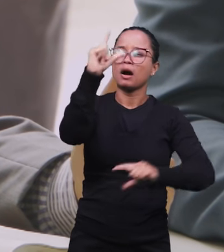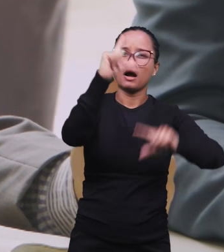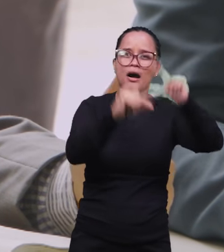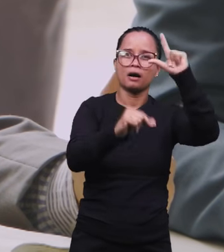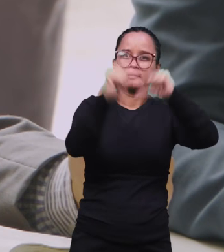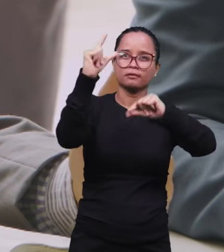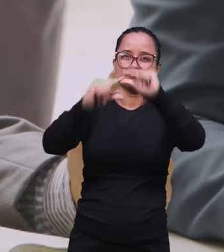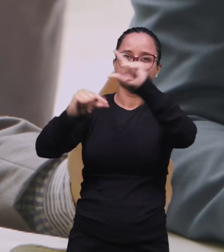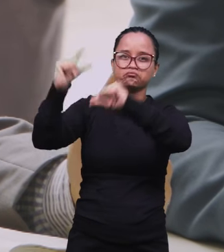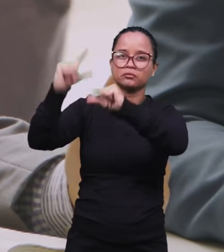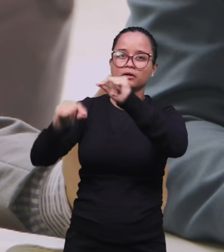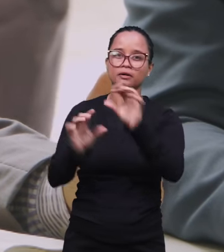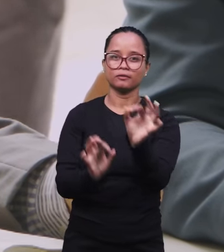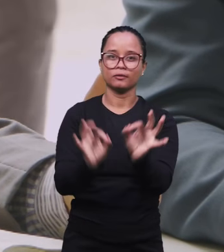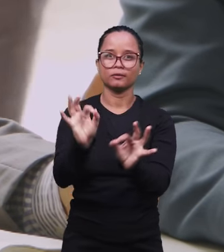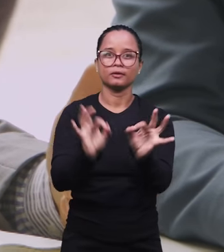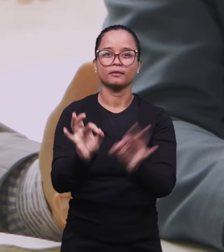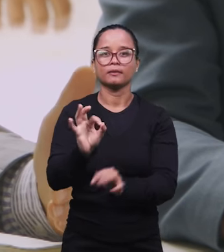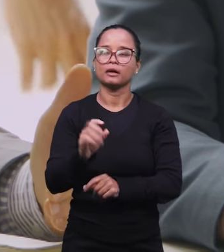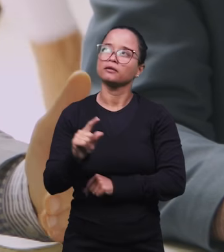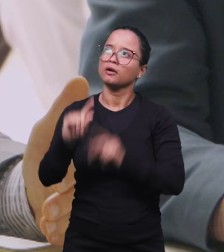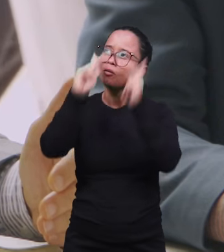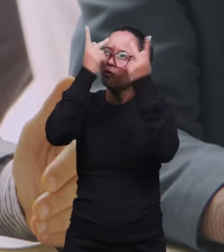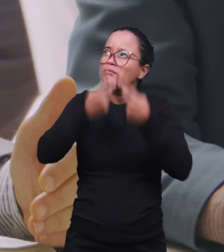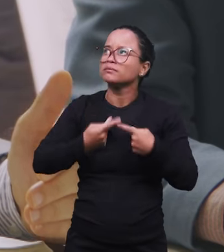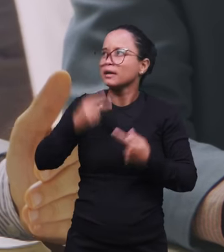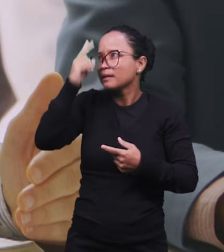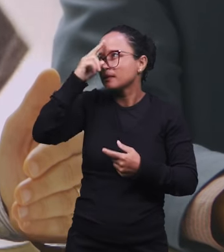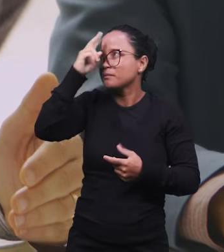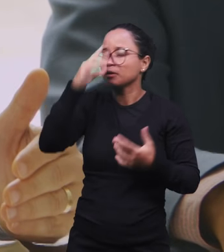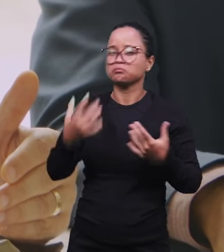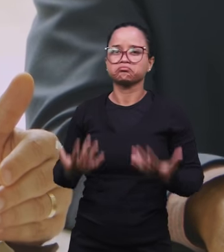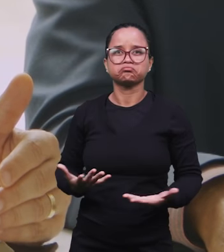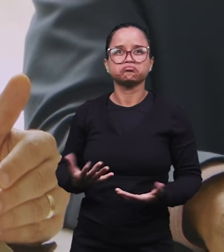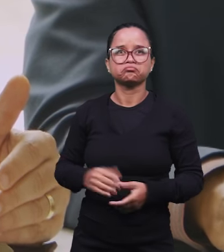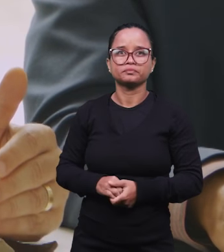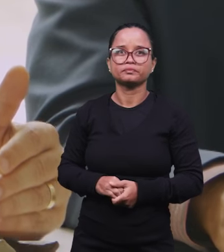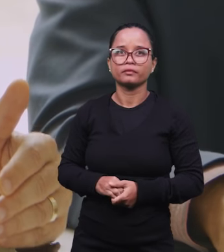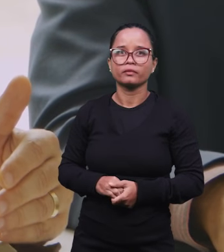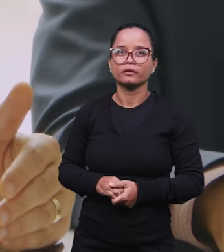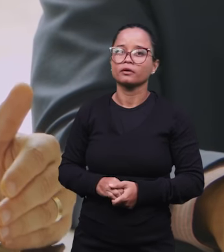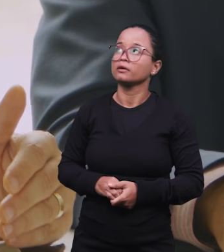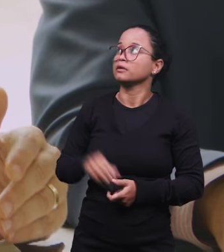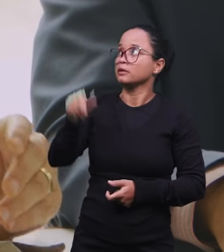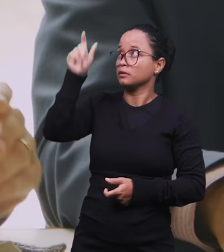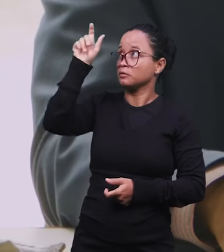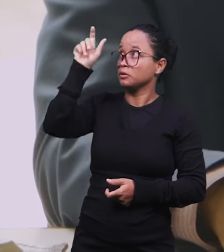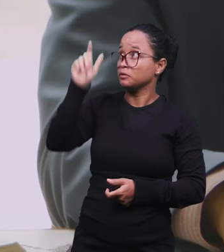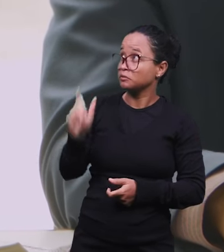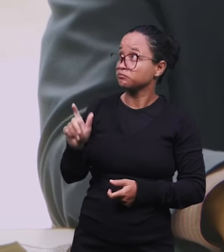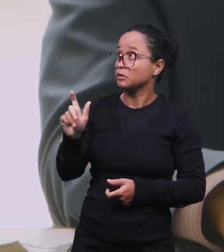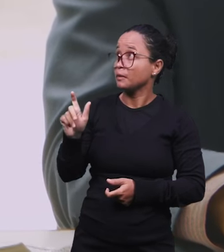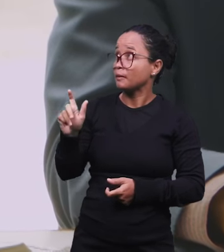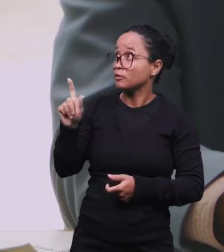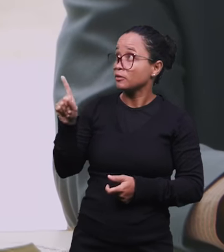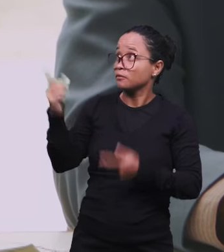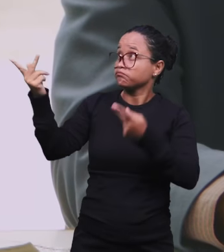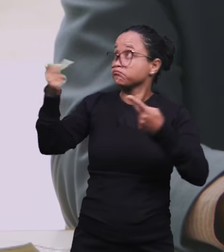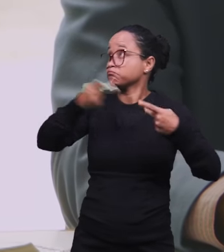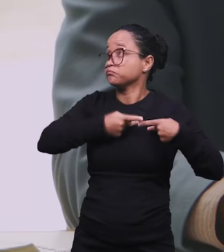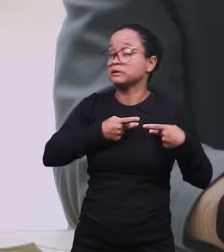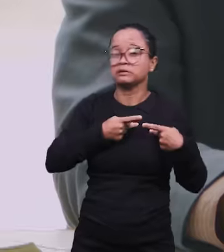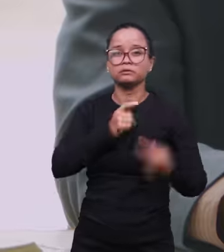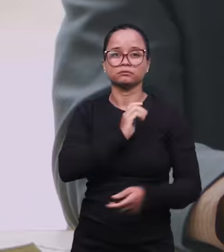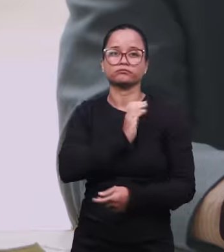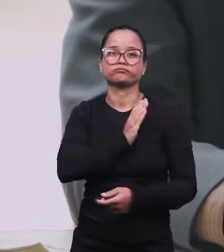preparaste, que é o homem mortal para que te lembres dele, e o filho do homem para que o visites. Agora você